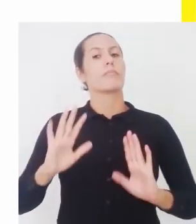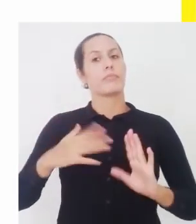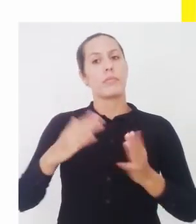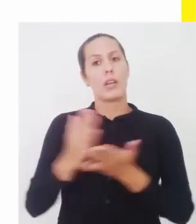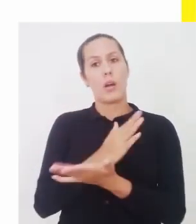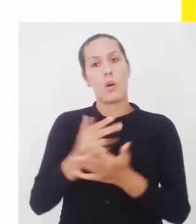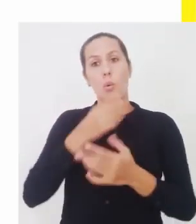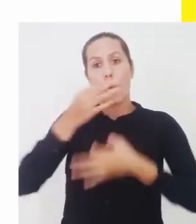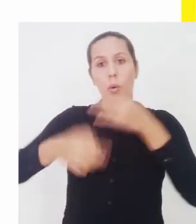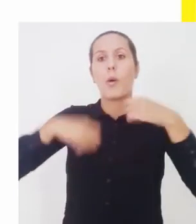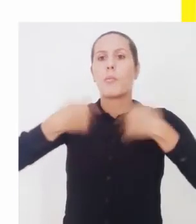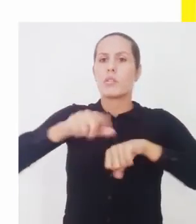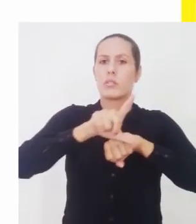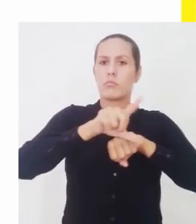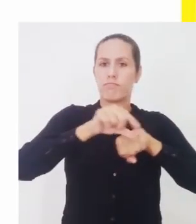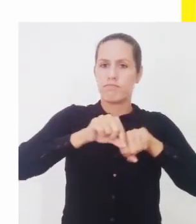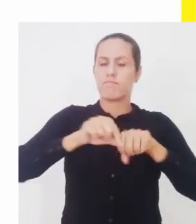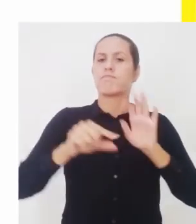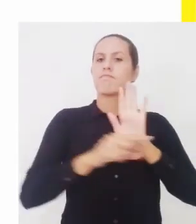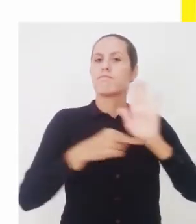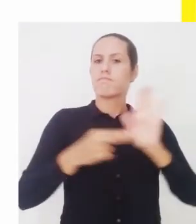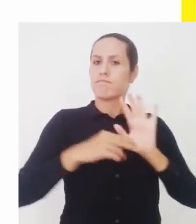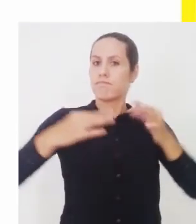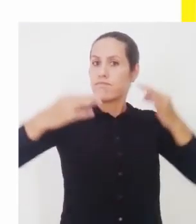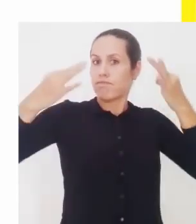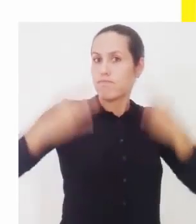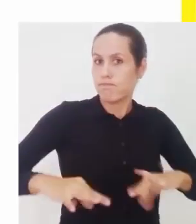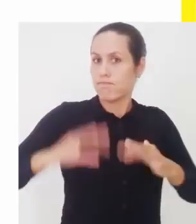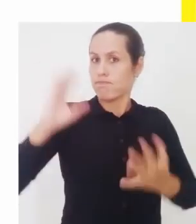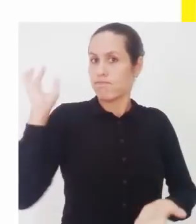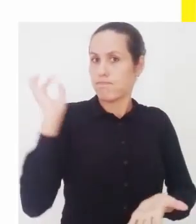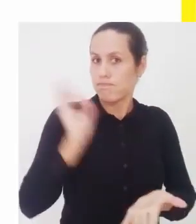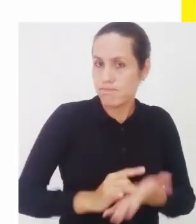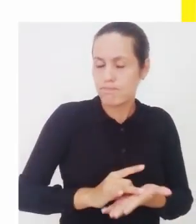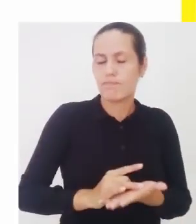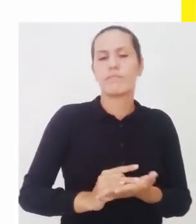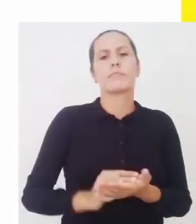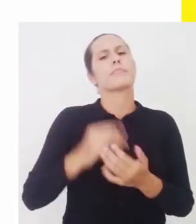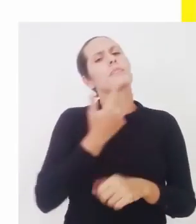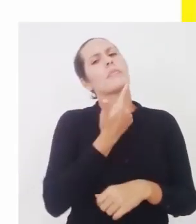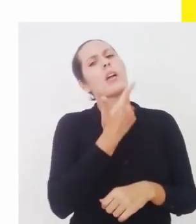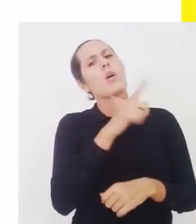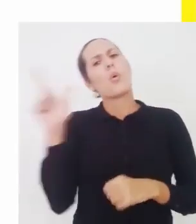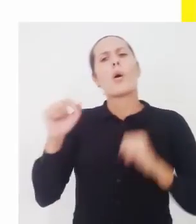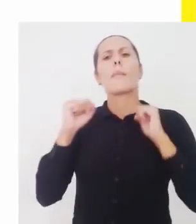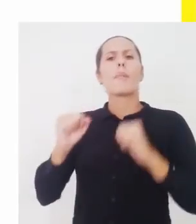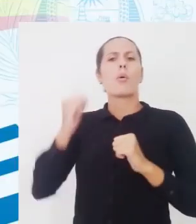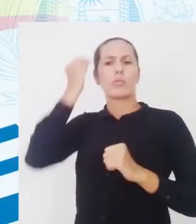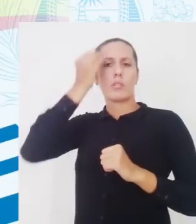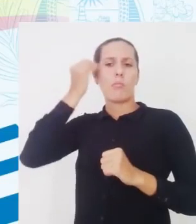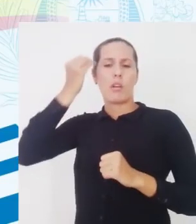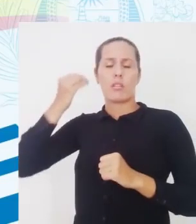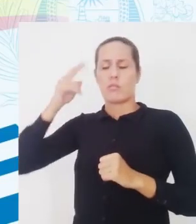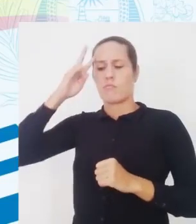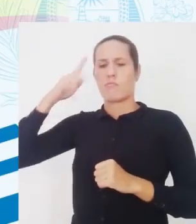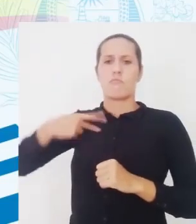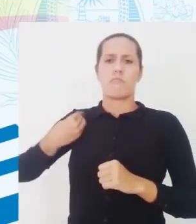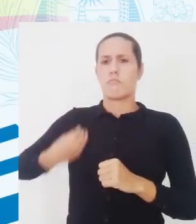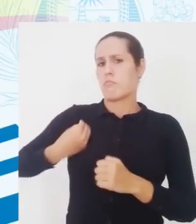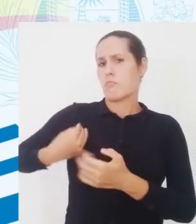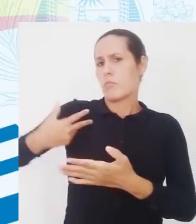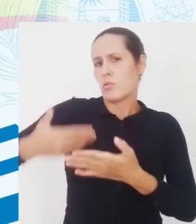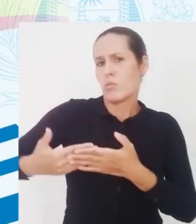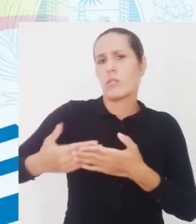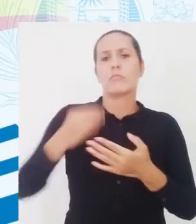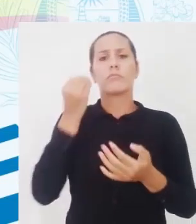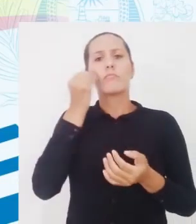fato comeu o seu trabalho, é melhor você ter uma foto, senão ele vai achar que é só conversa. Algumas opiniões,